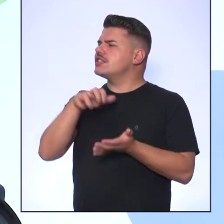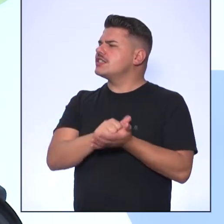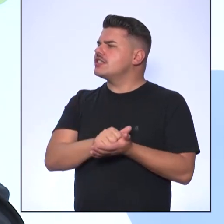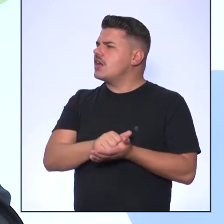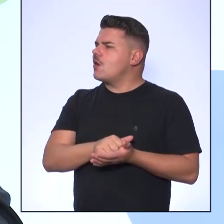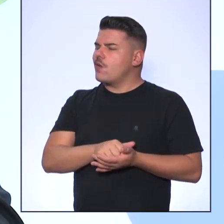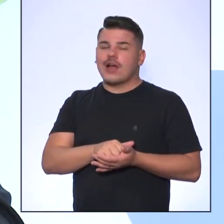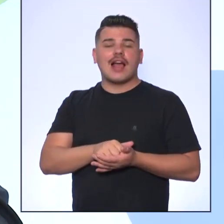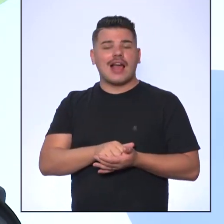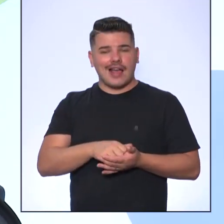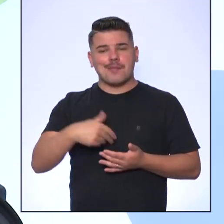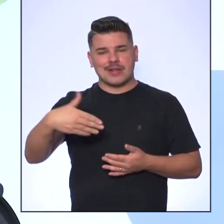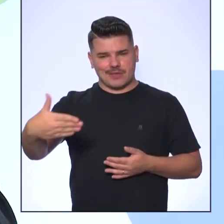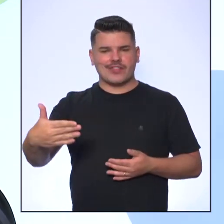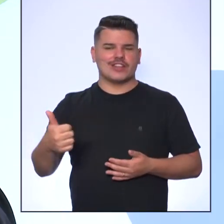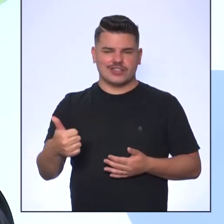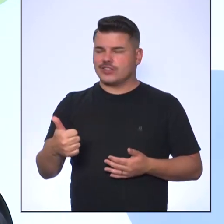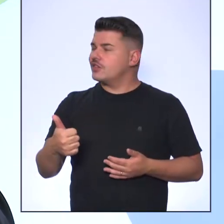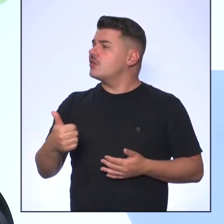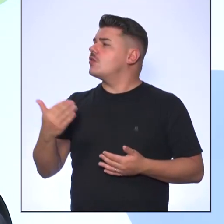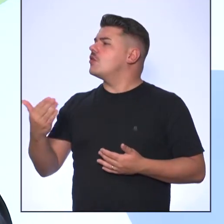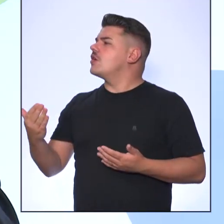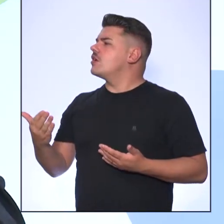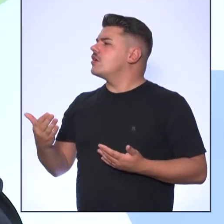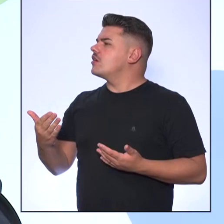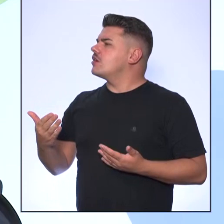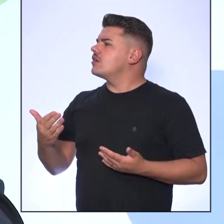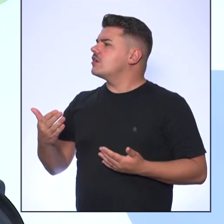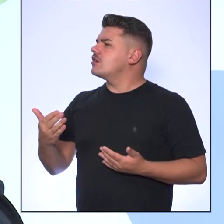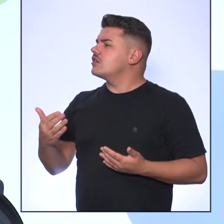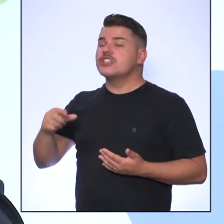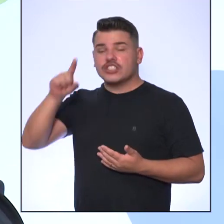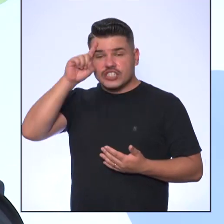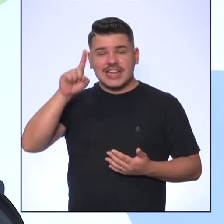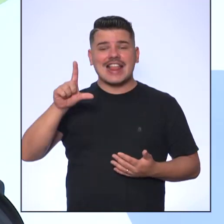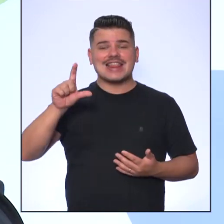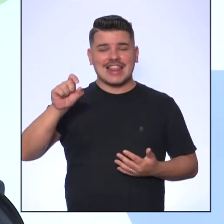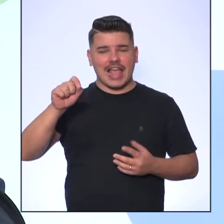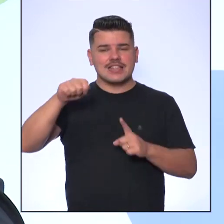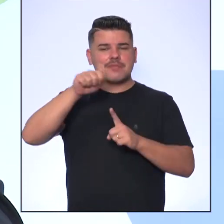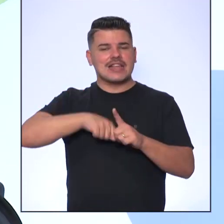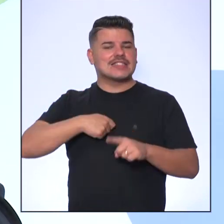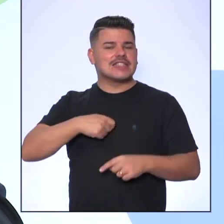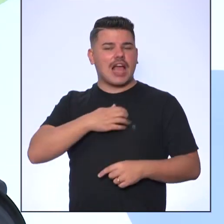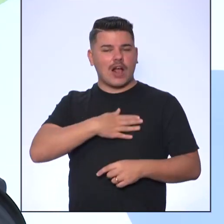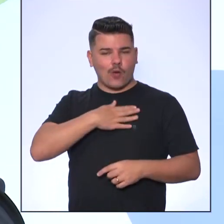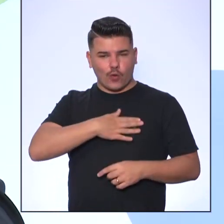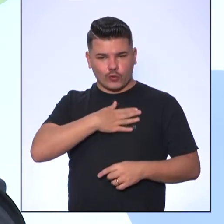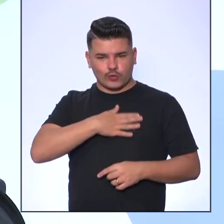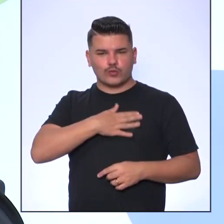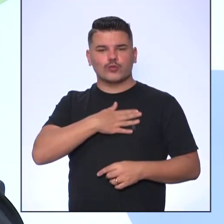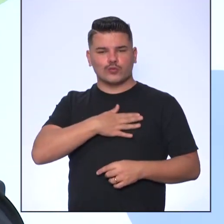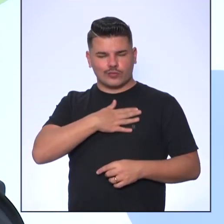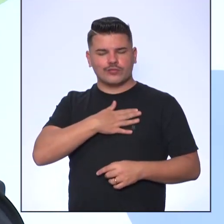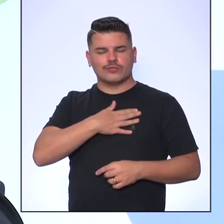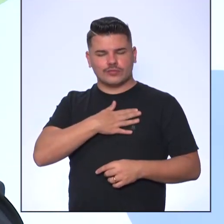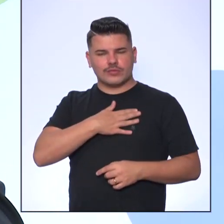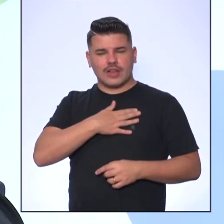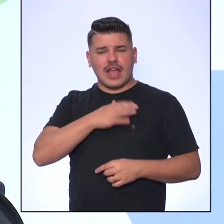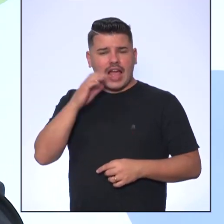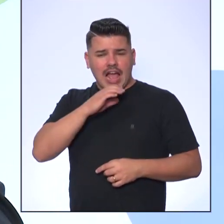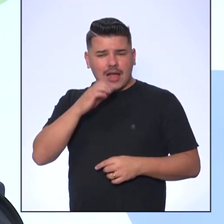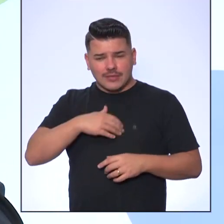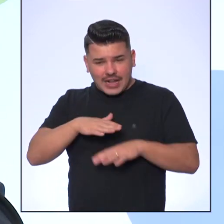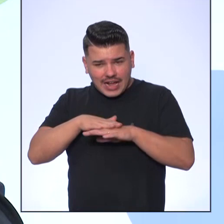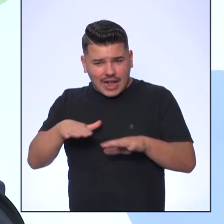de inscrição, mas é mais para frente, certo? Oi? Começa no dia 10 de agosto, certo? A gente está aqui no minuto final,